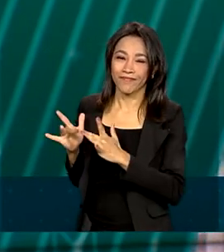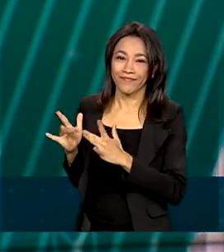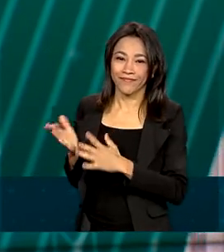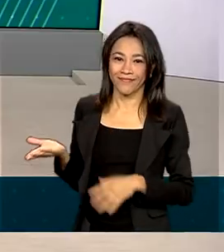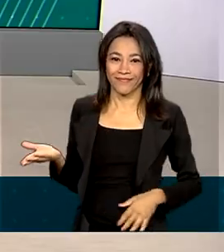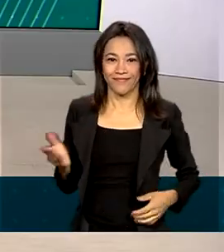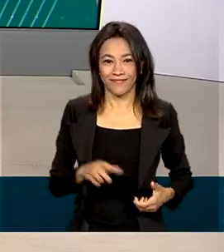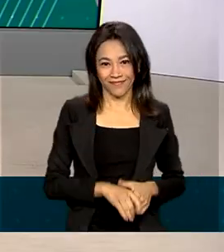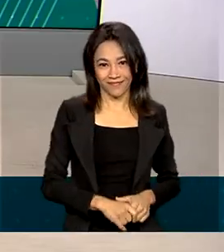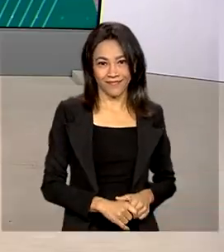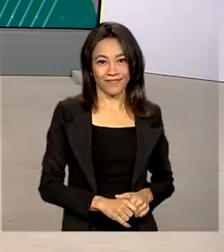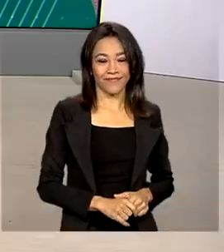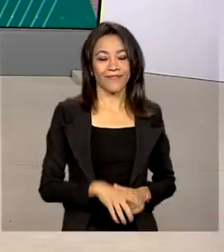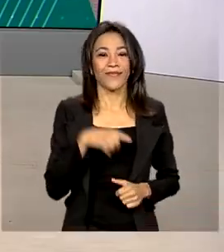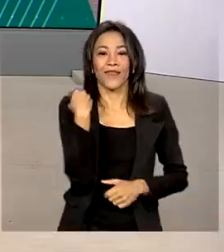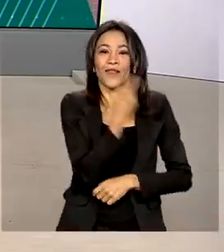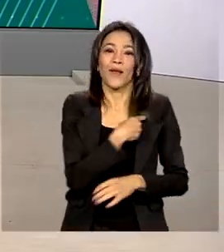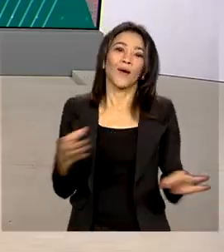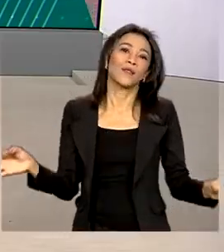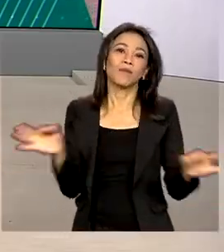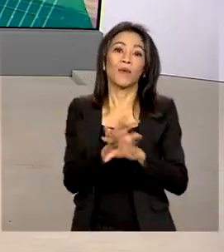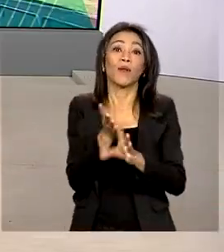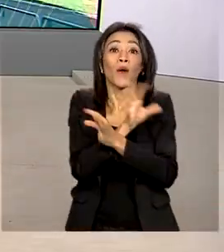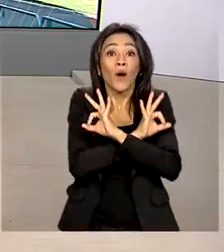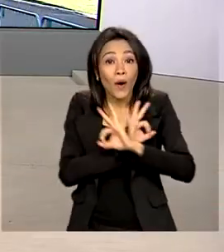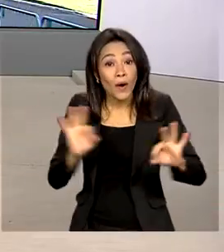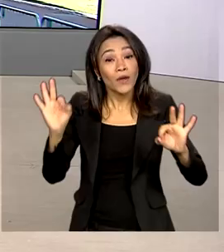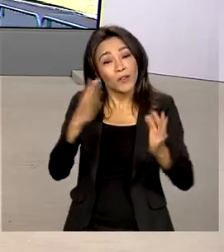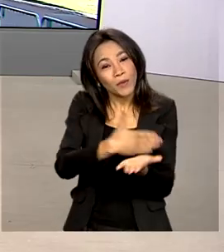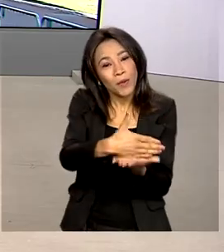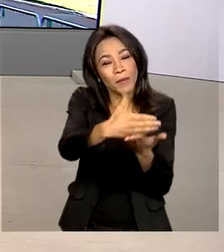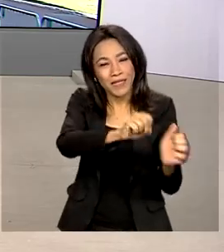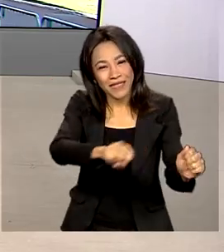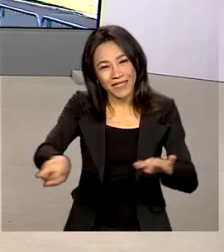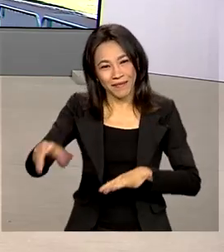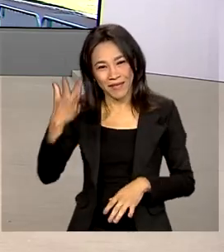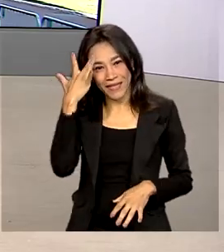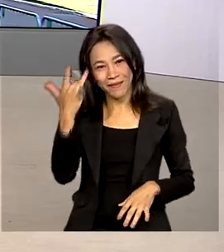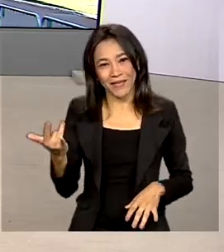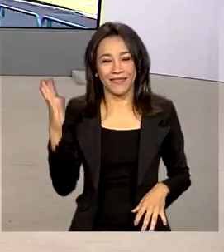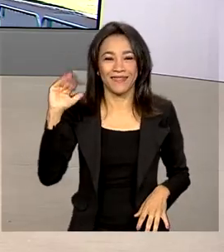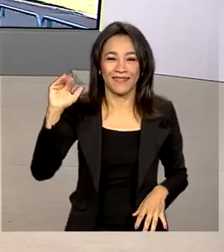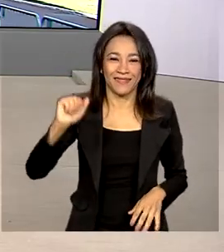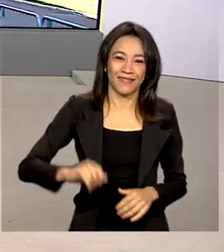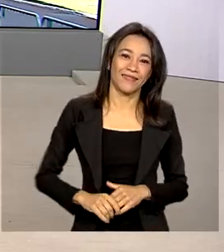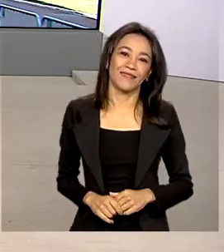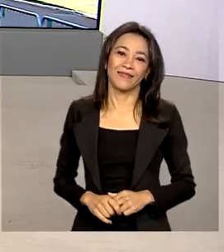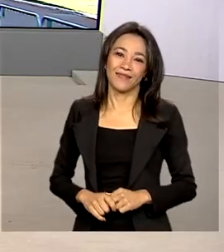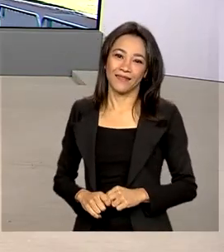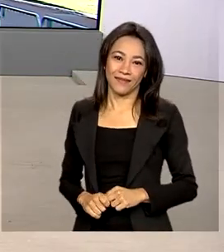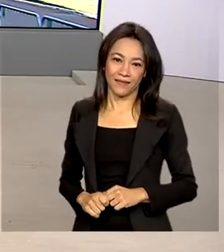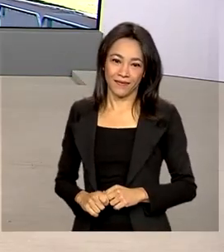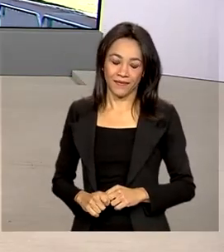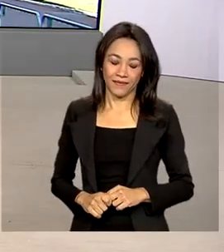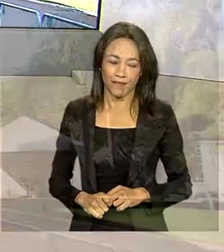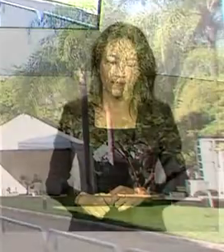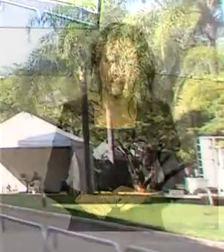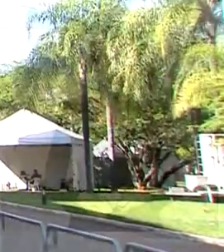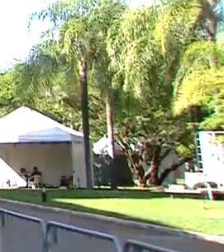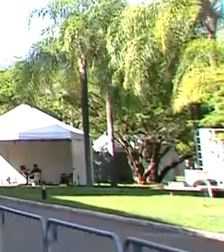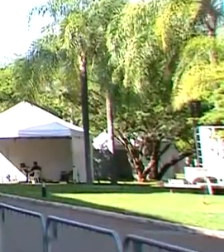aprendervalor.bcb.gov.br. A gente fica por aqui, um ótimo início de semana para você e até amanhã. Tchau!